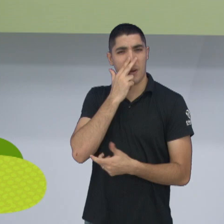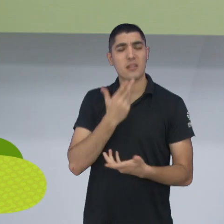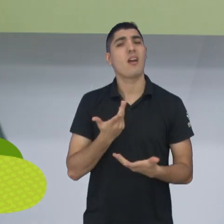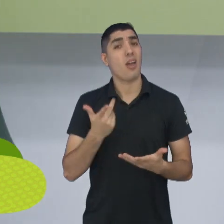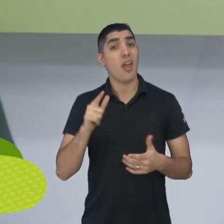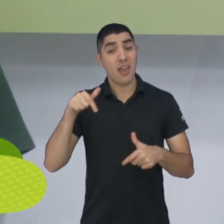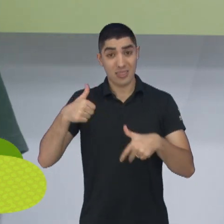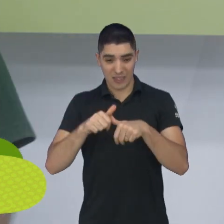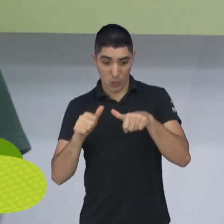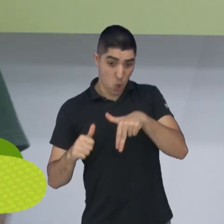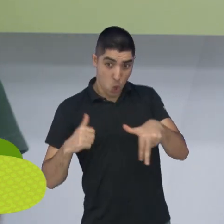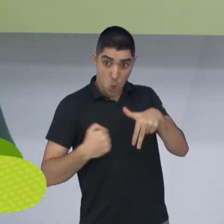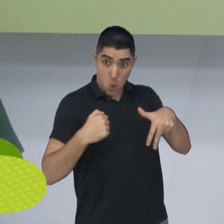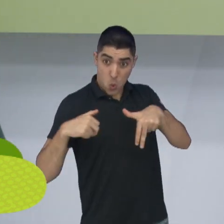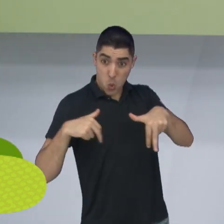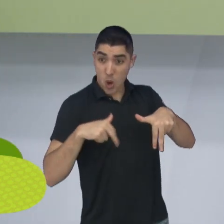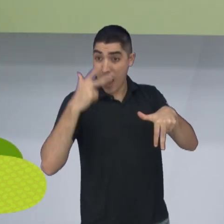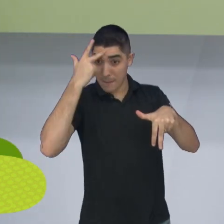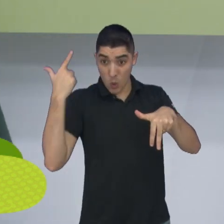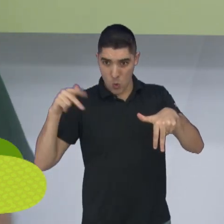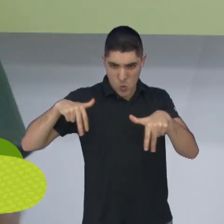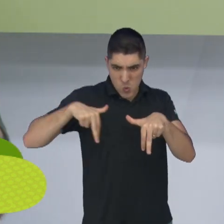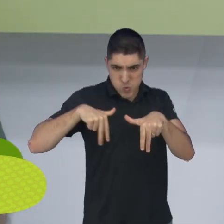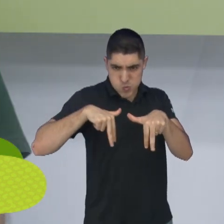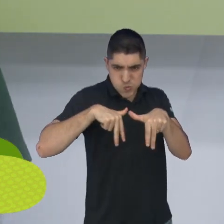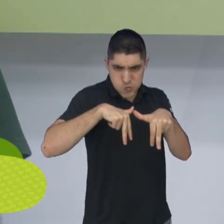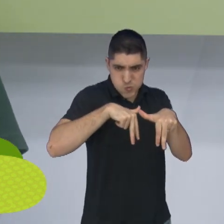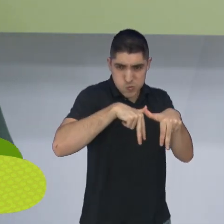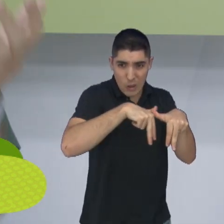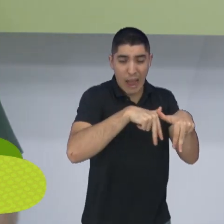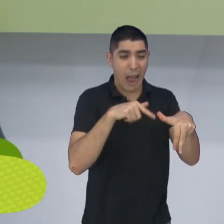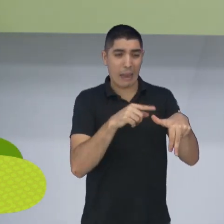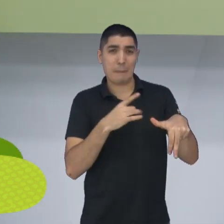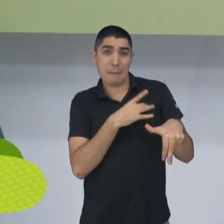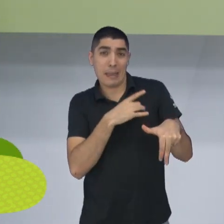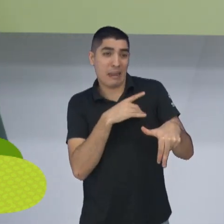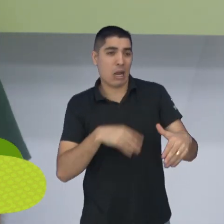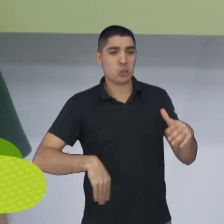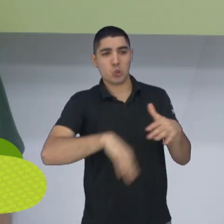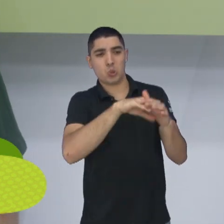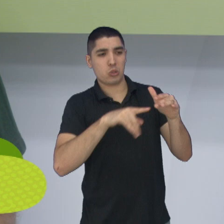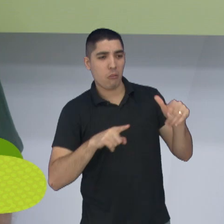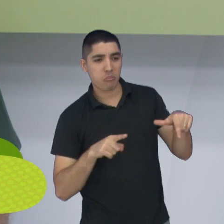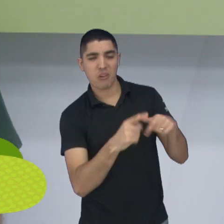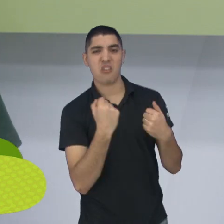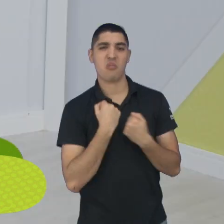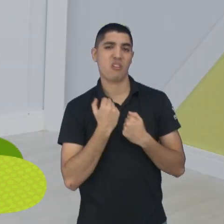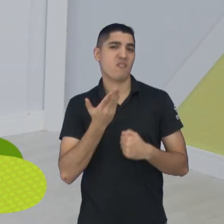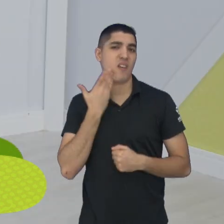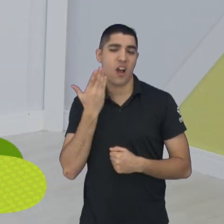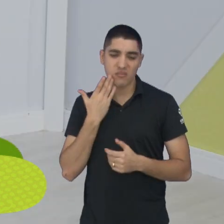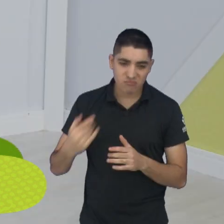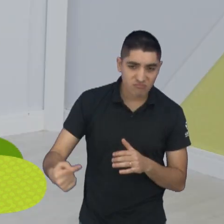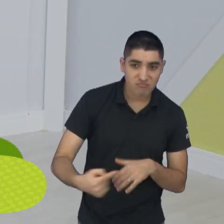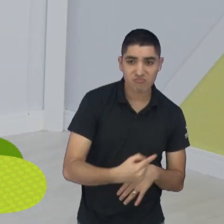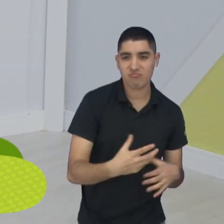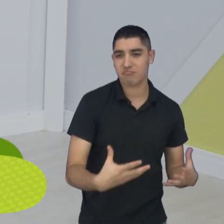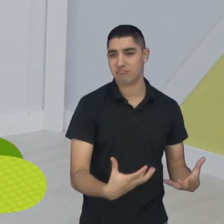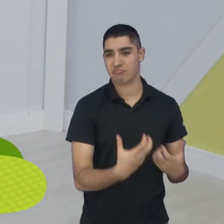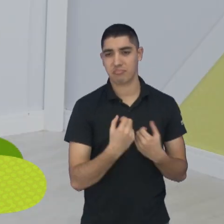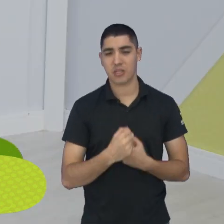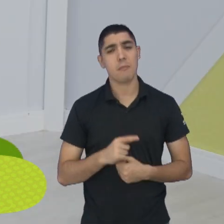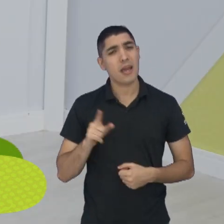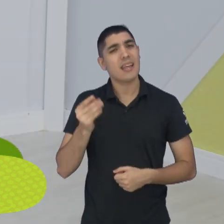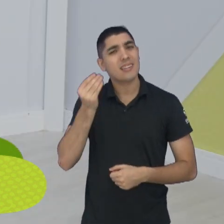que não sabe o que fazer com a bola, não sabia se ia mais pra frente ou se ia, enfim, chutou. E ficou fácil pro goleiro. Eu acho que pelo menos ele poderia